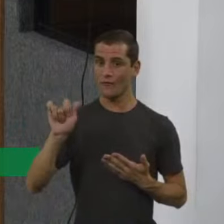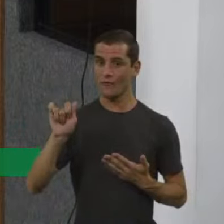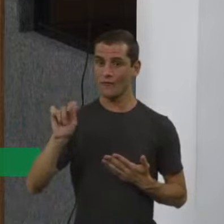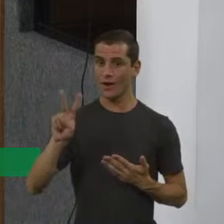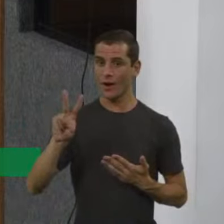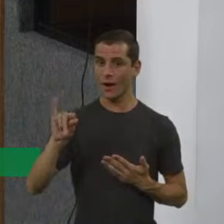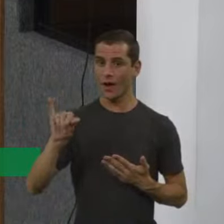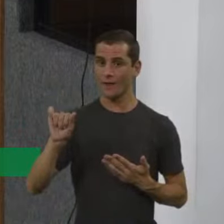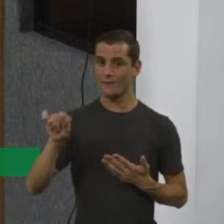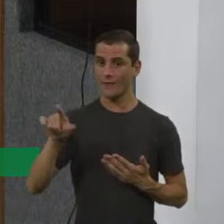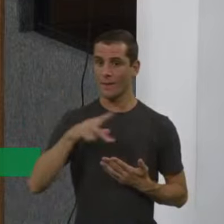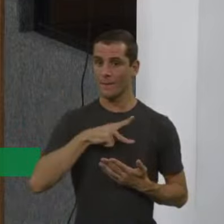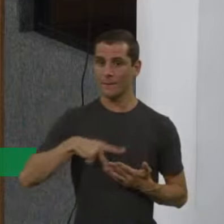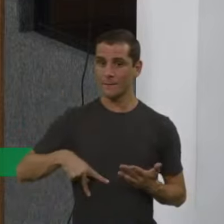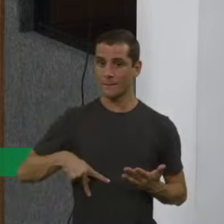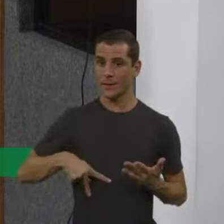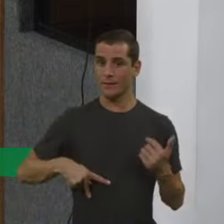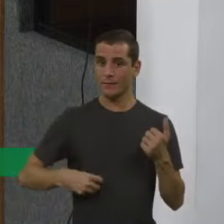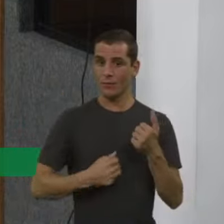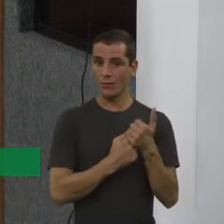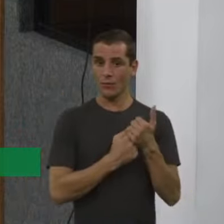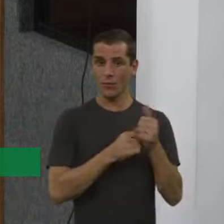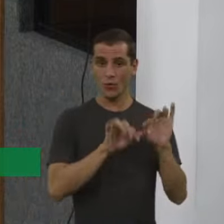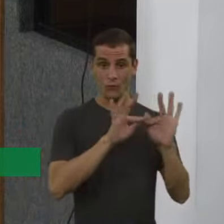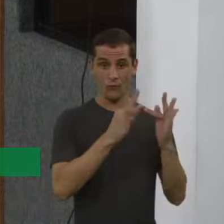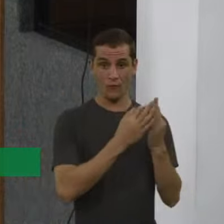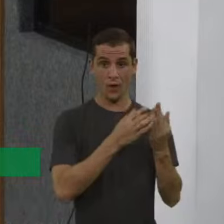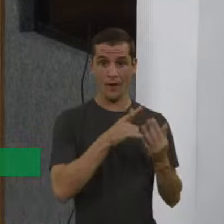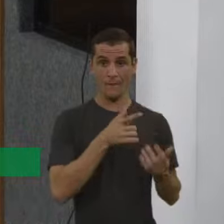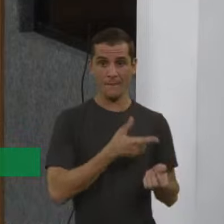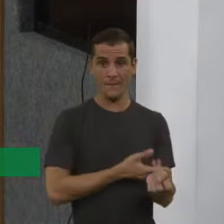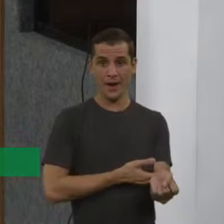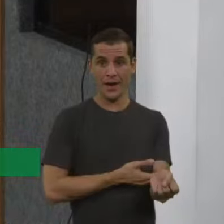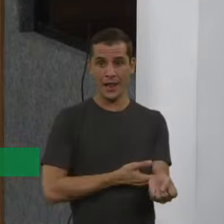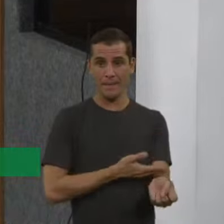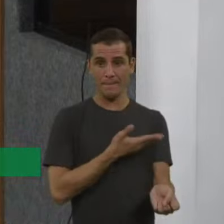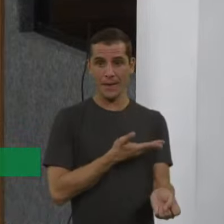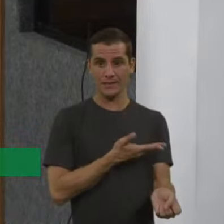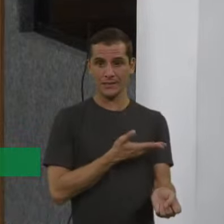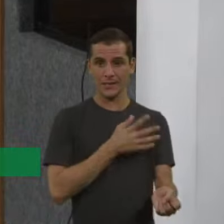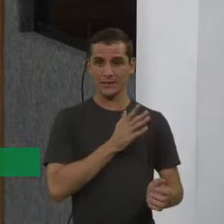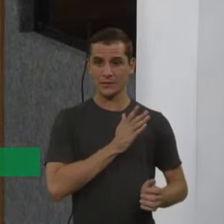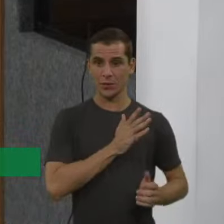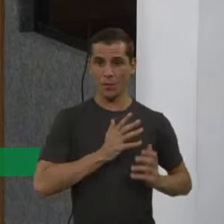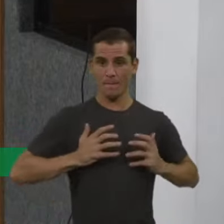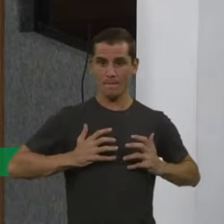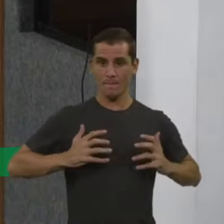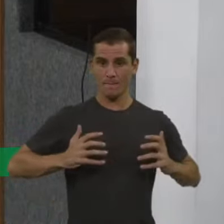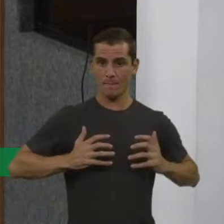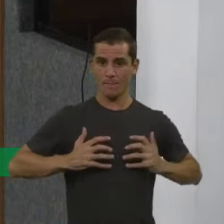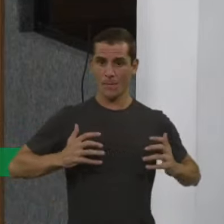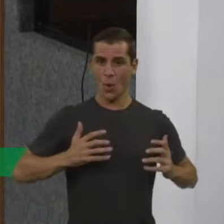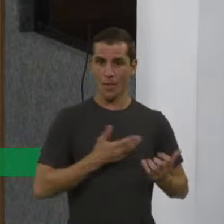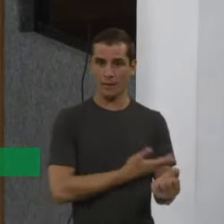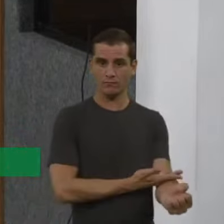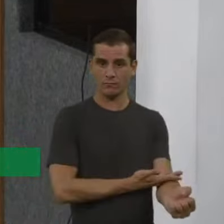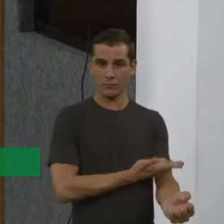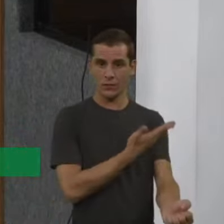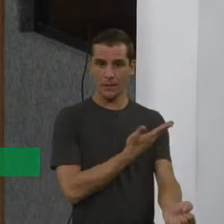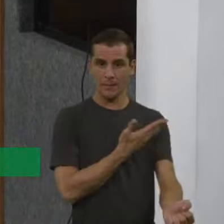Brasileira de Apoio à Família com Hipertensão Pulmonar e Doenças Correlatas. A palestra dela tem como tema Desafios para o